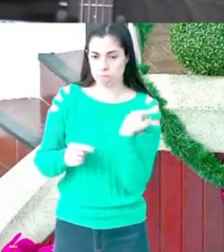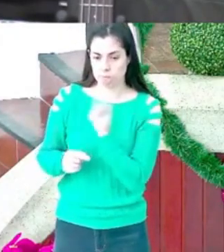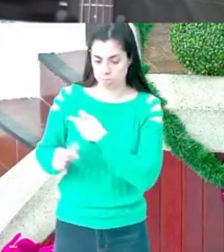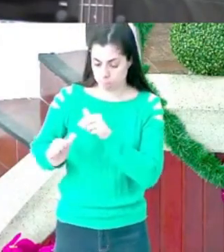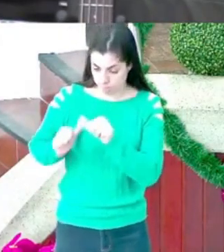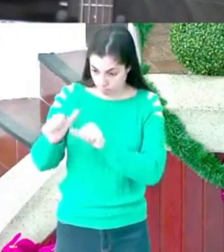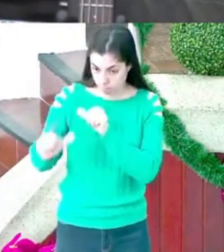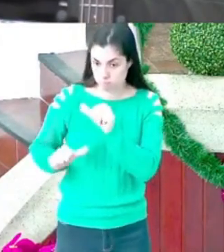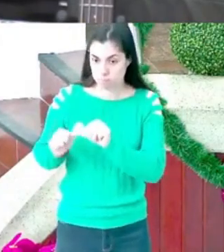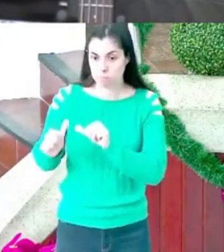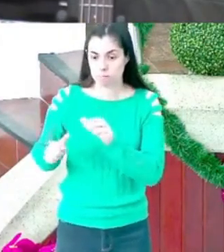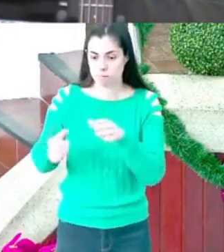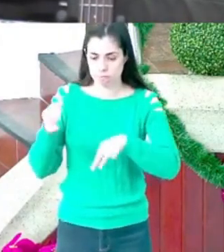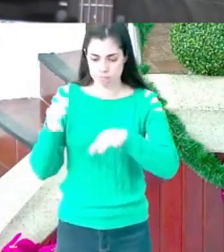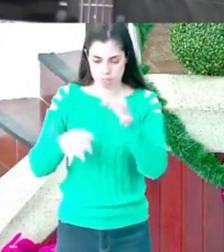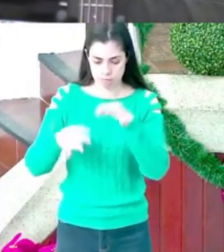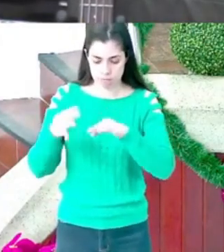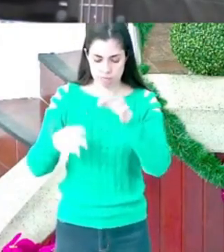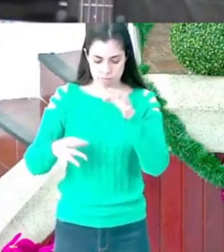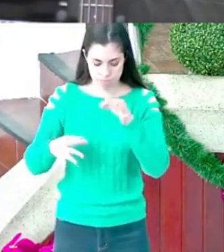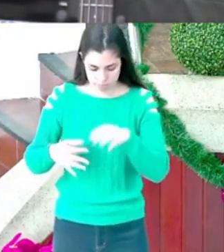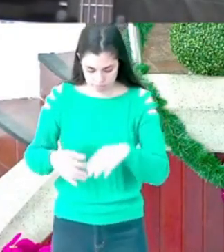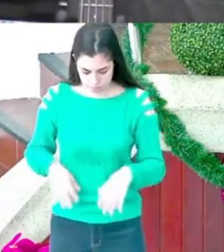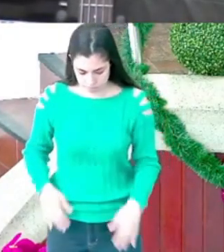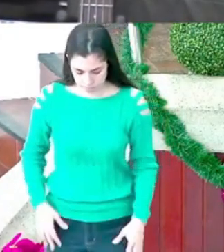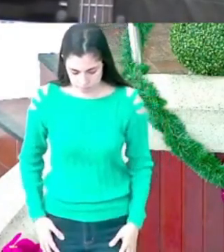vidas ao crermos no Evangelho.